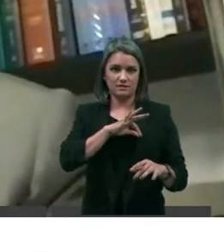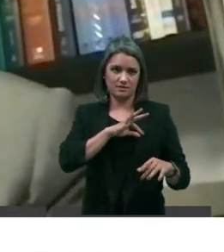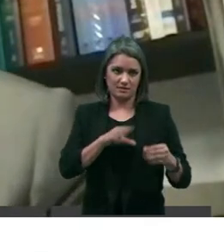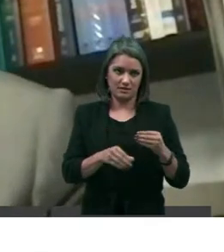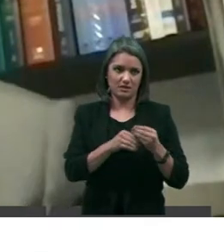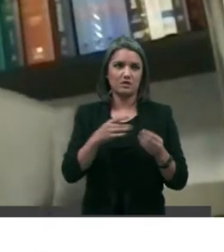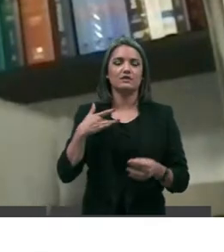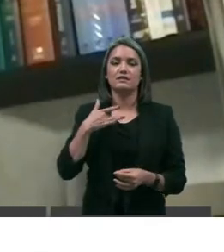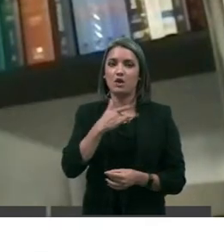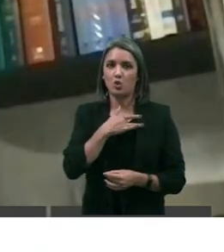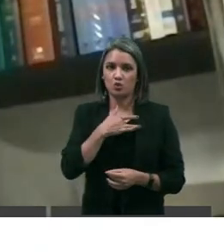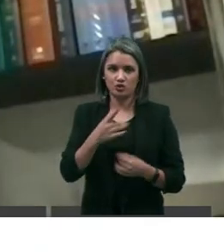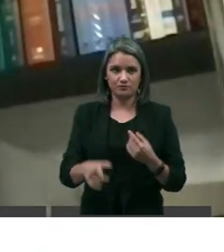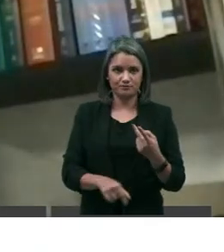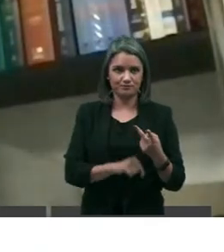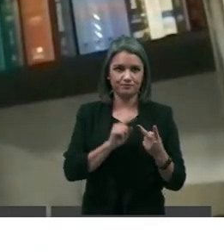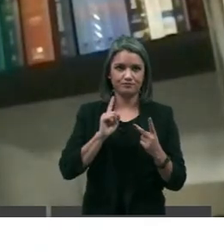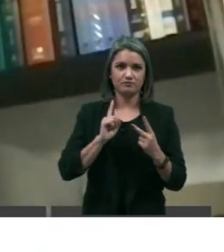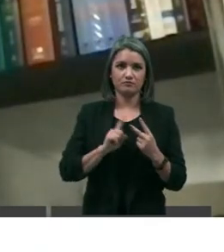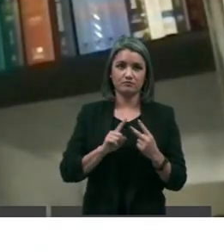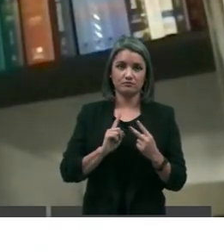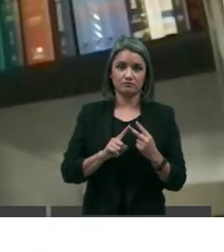está em disponibilidade.